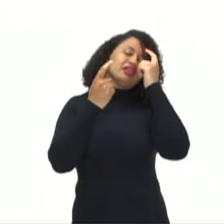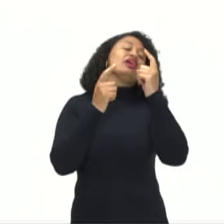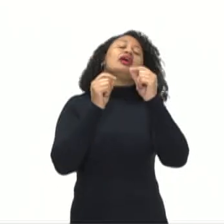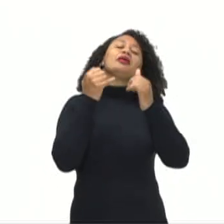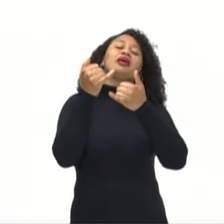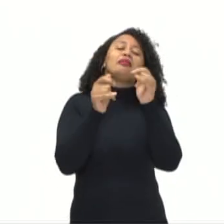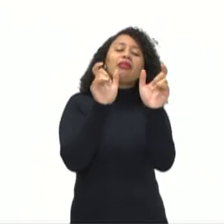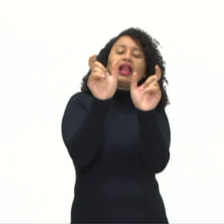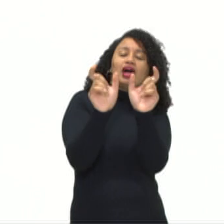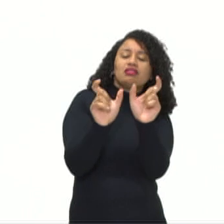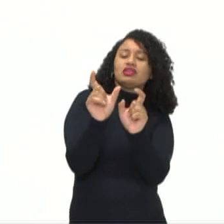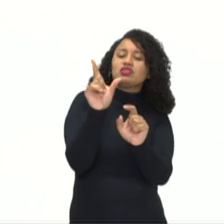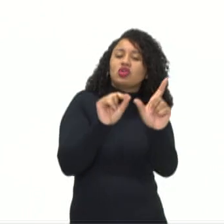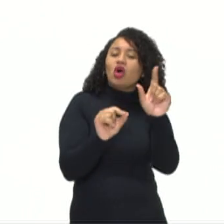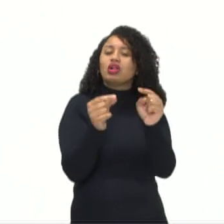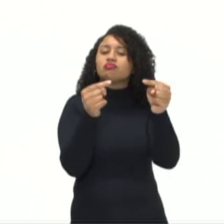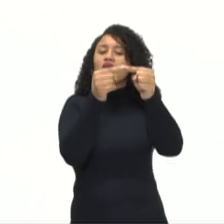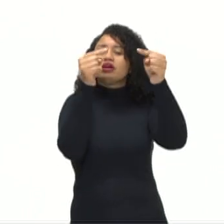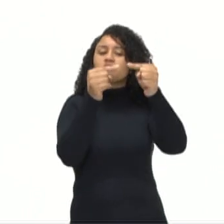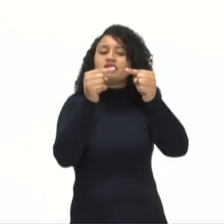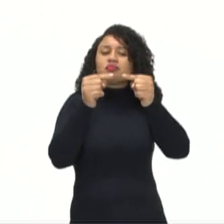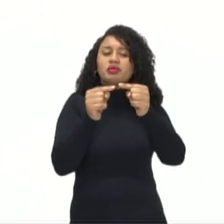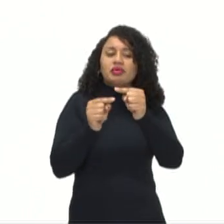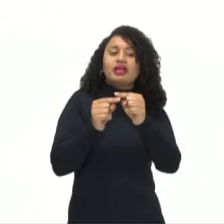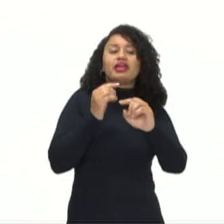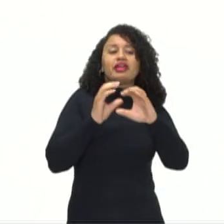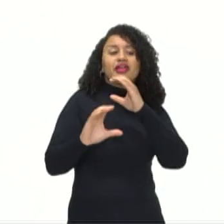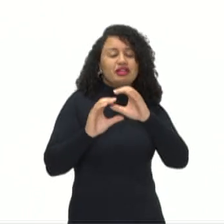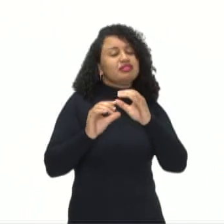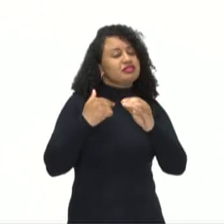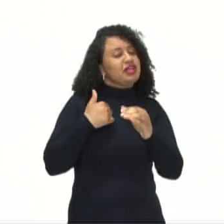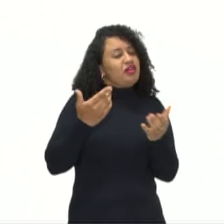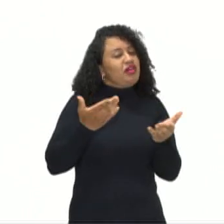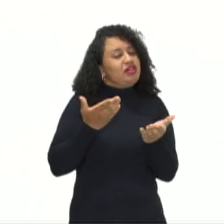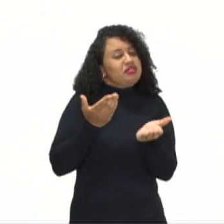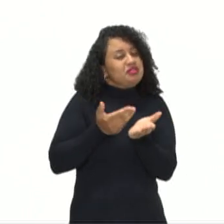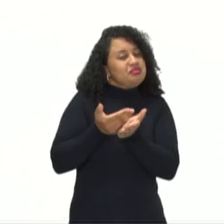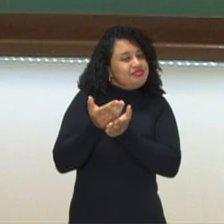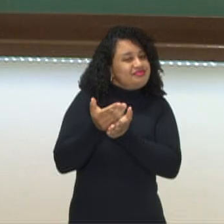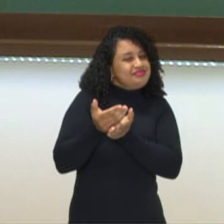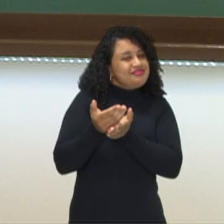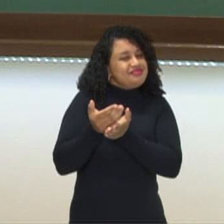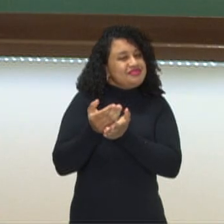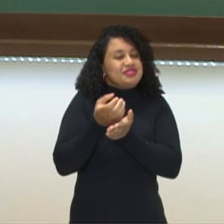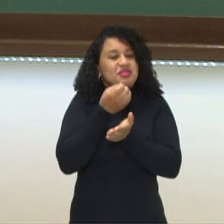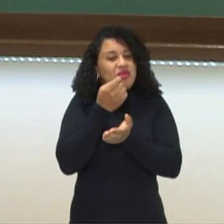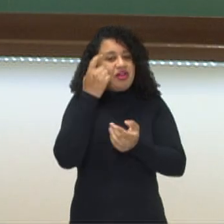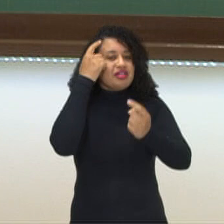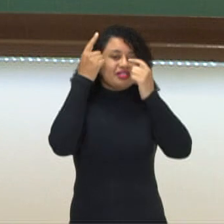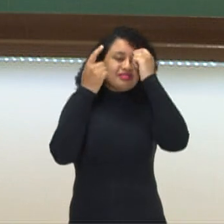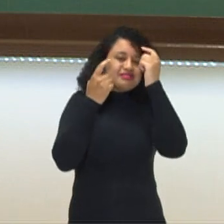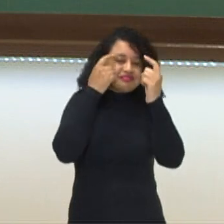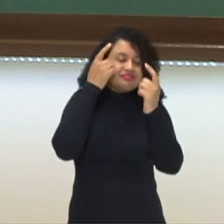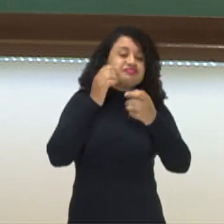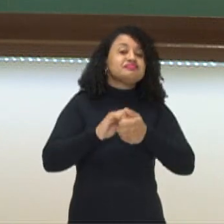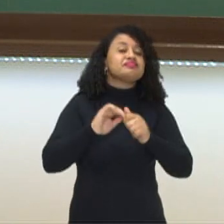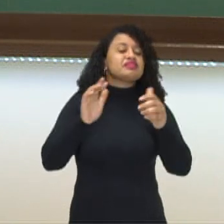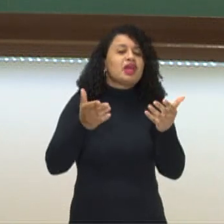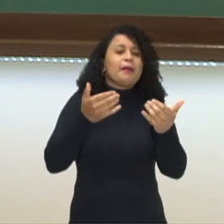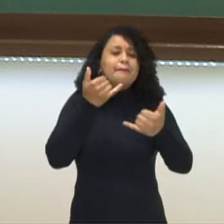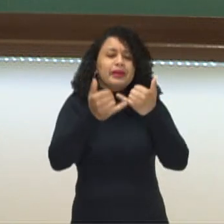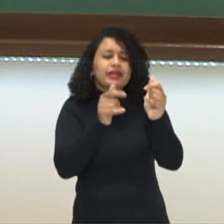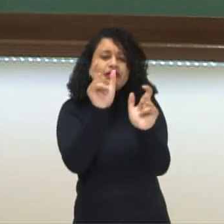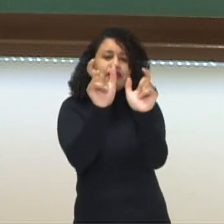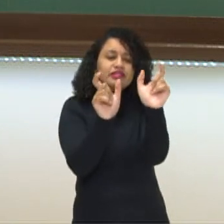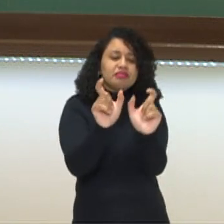brincar com as palavras para sua rima criar. Acredite em você, é só começar. Boa criação. Então, gente, brinque com